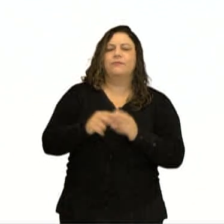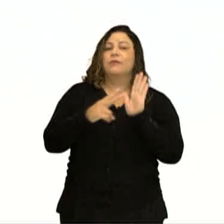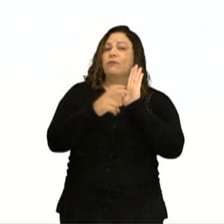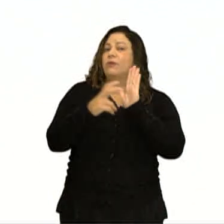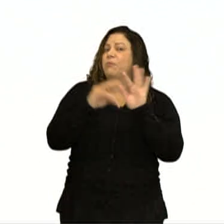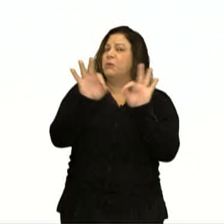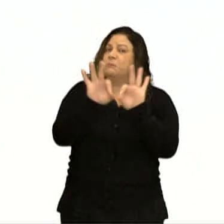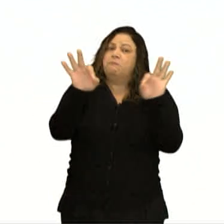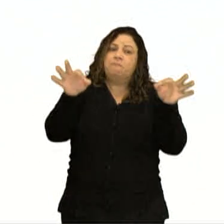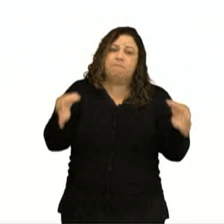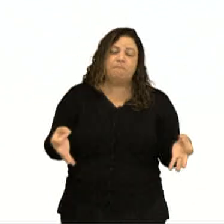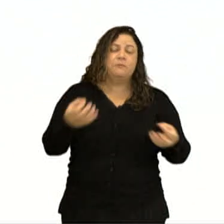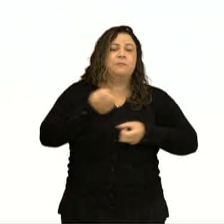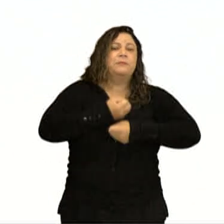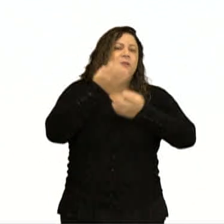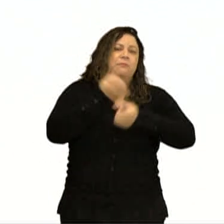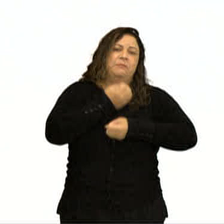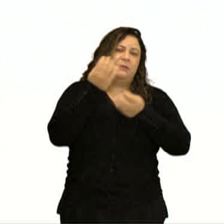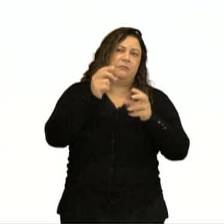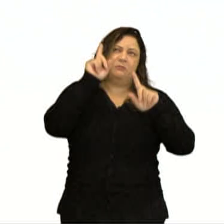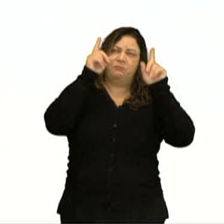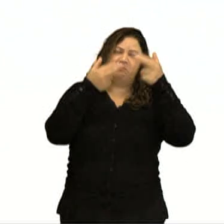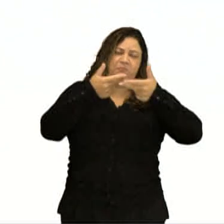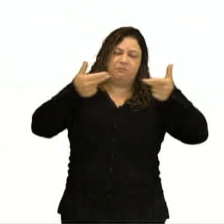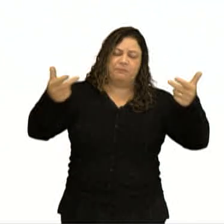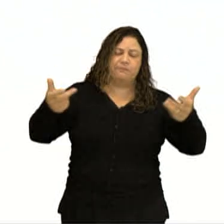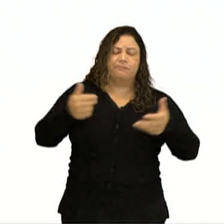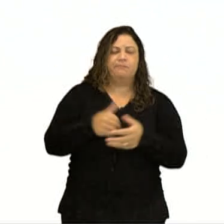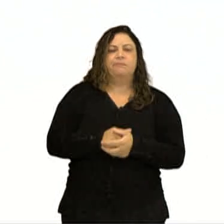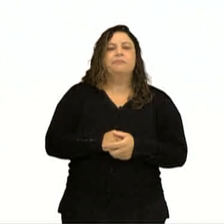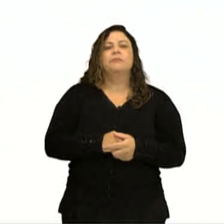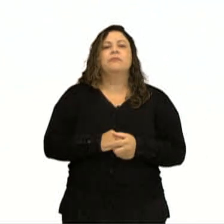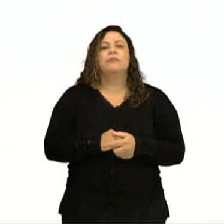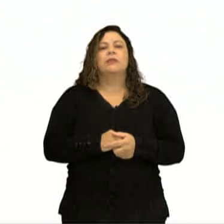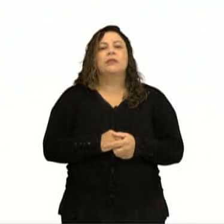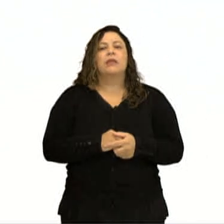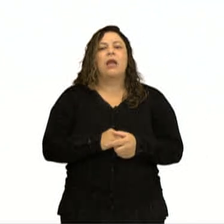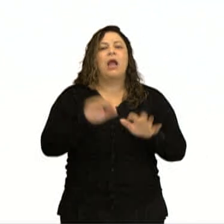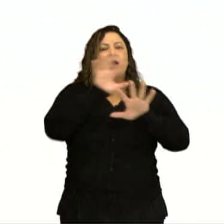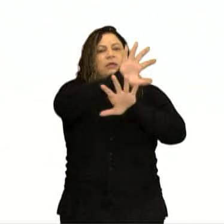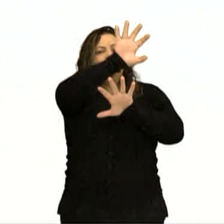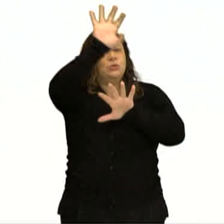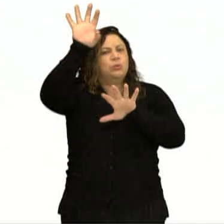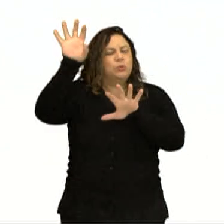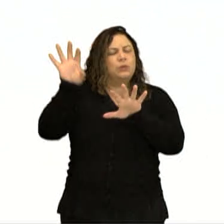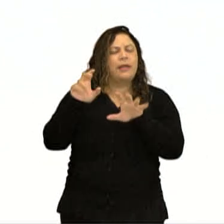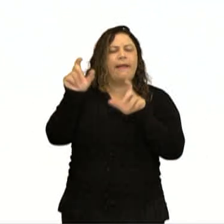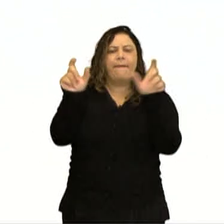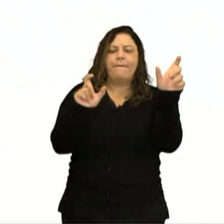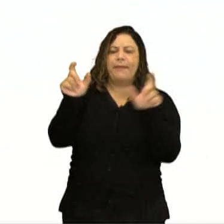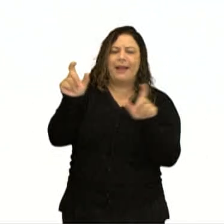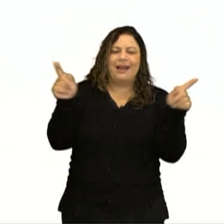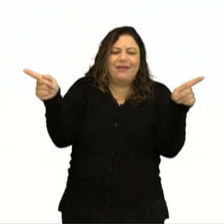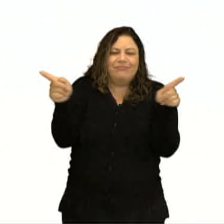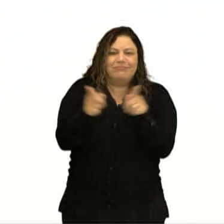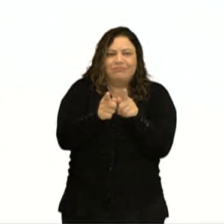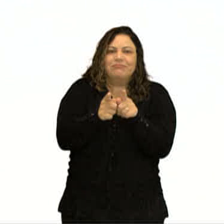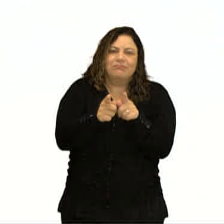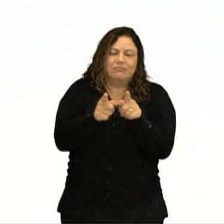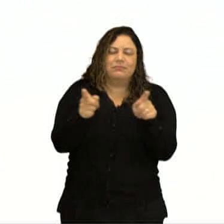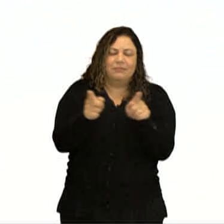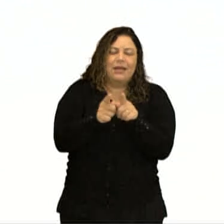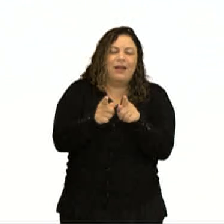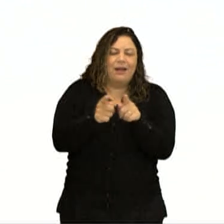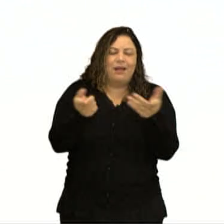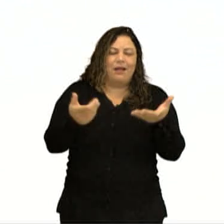simples, expressões populares e coloquiais, uso de palavras abreviadas ou contraídas,